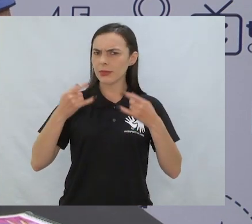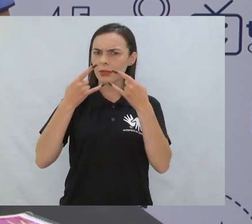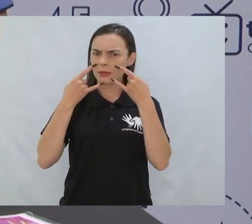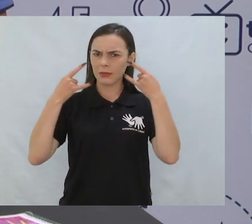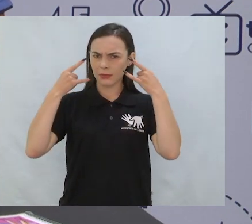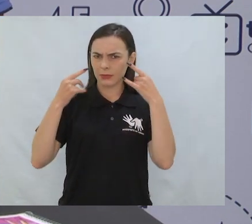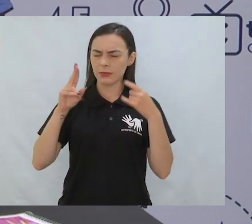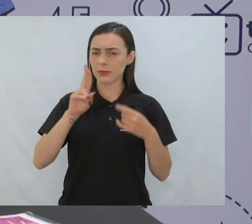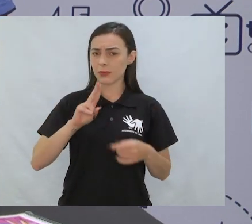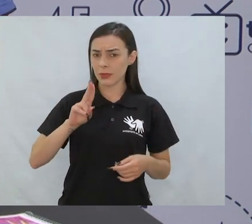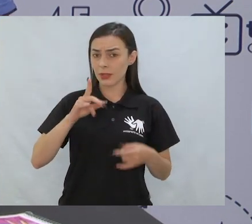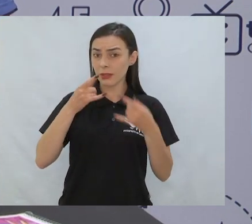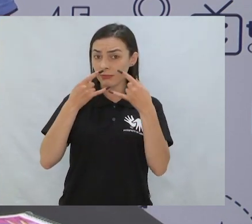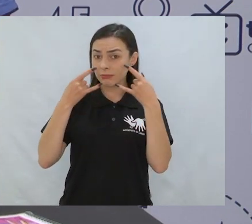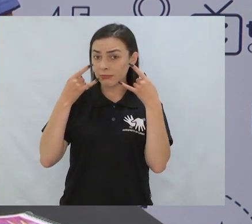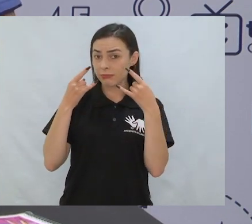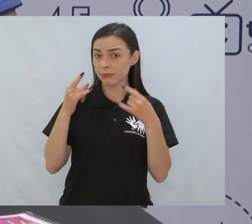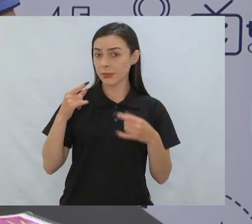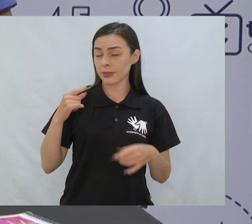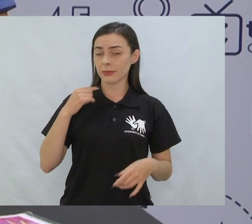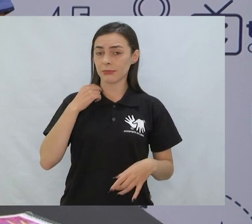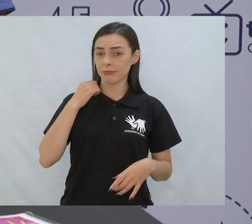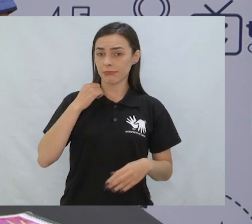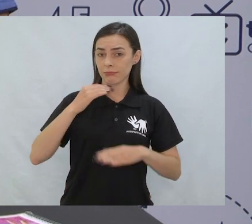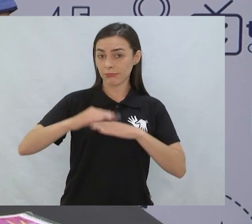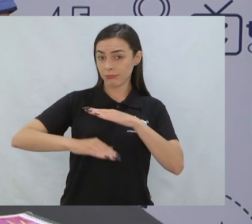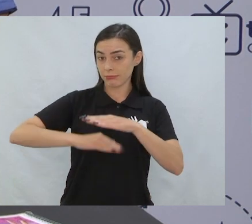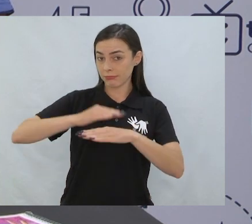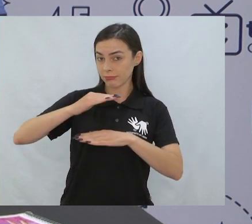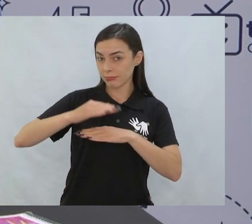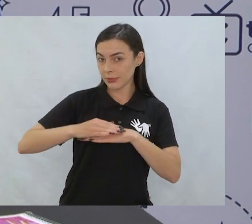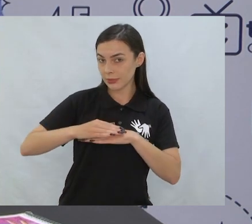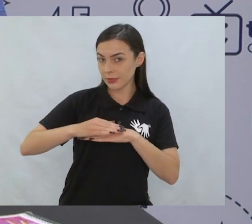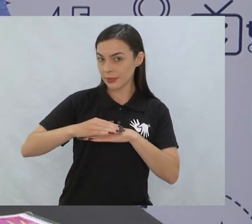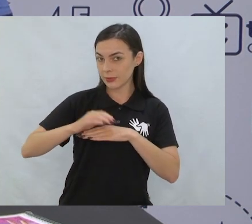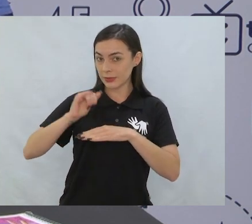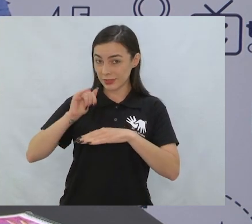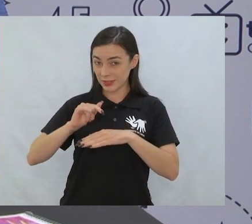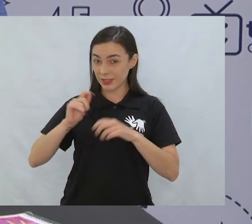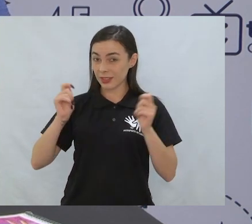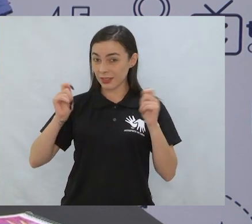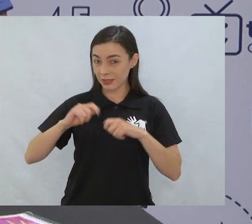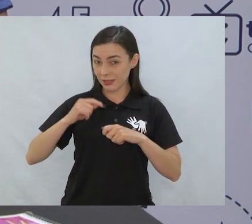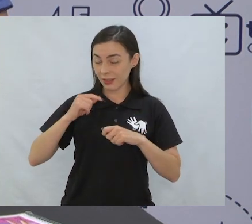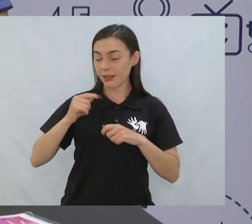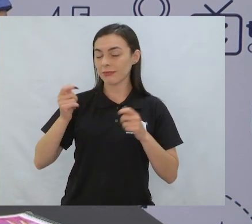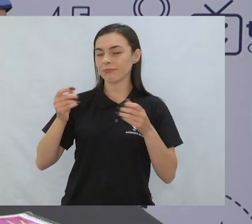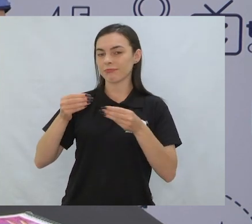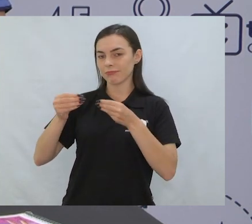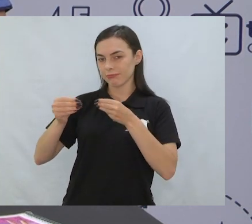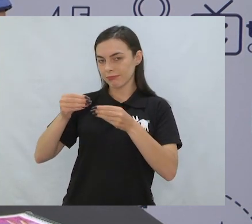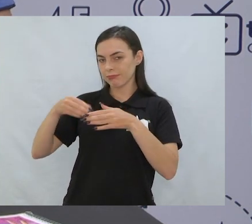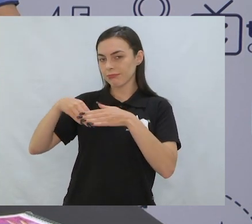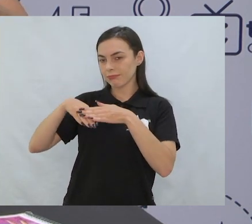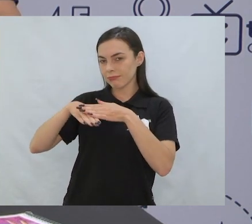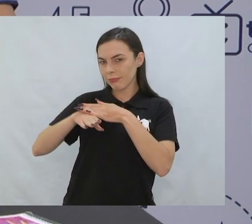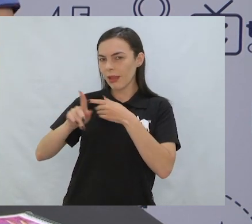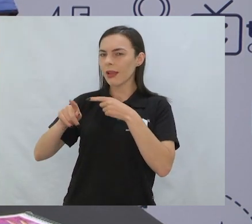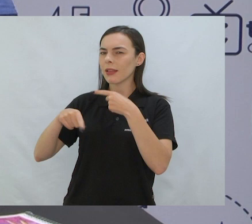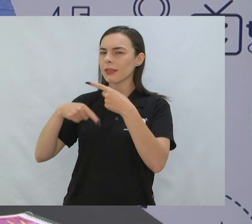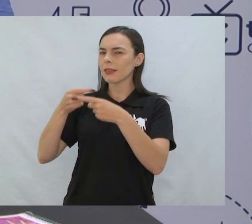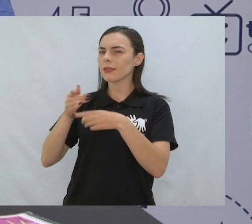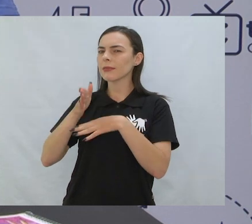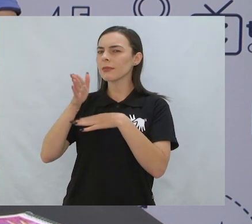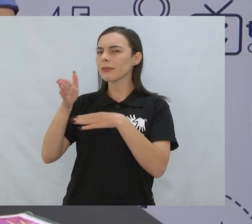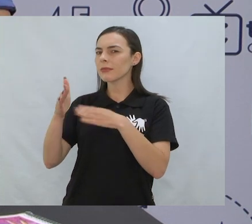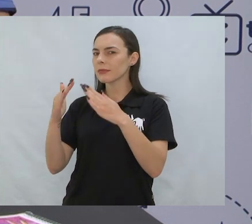máscara? Essa máscara é de tecido. Então, quando a máscara é de tecido, a gente tem que pôr no saquinho, porque depois